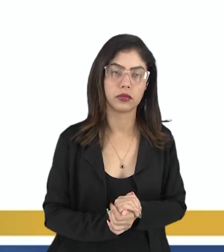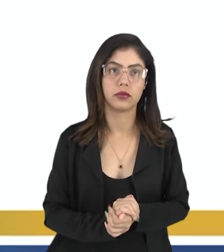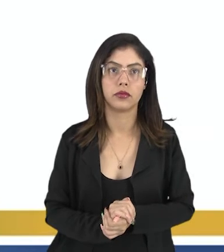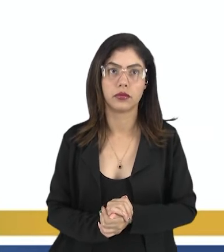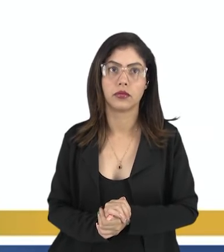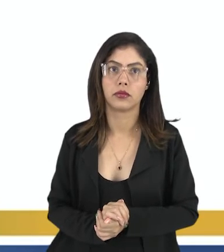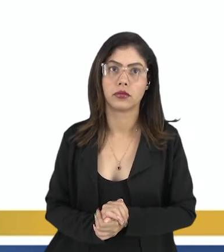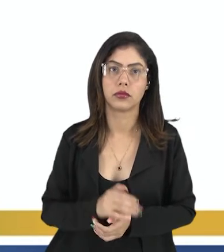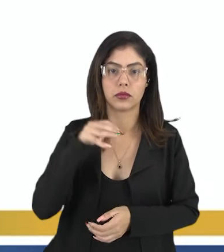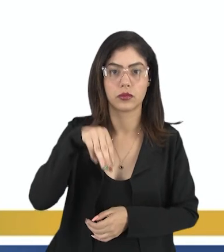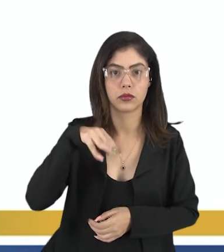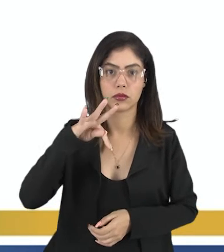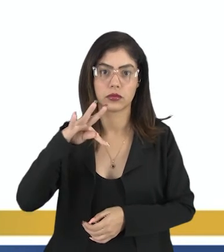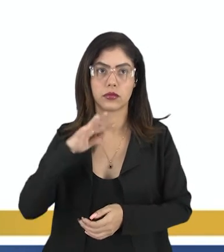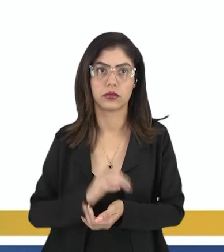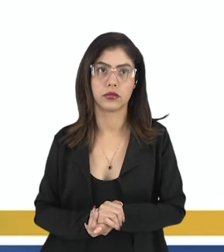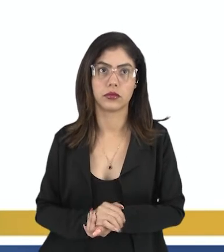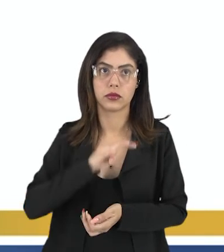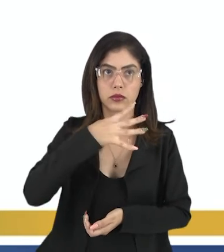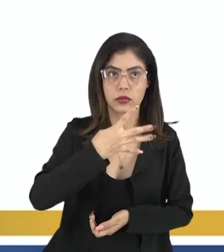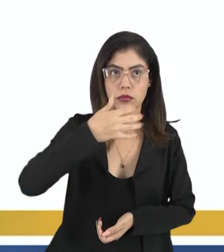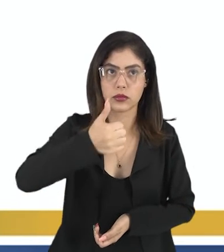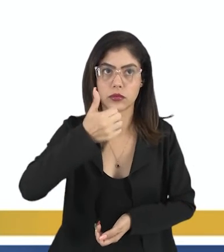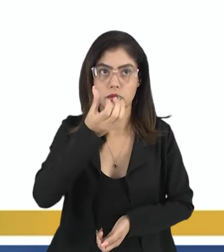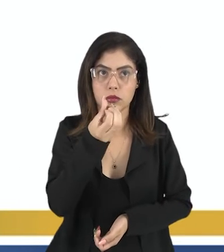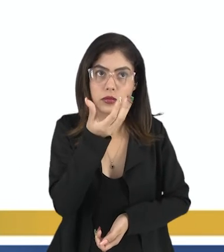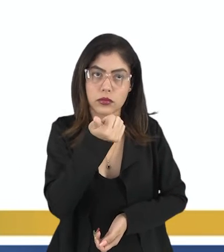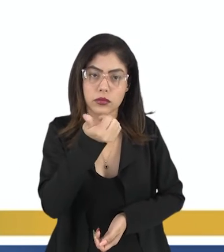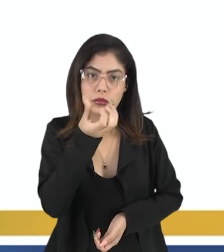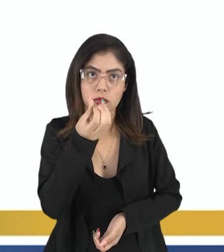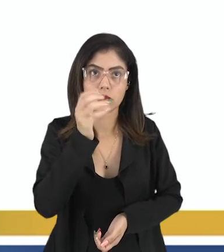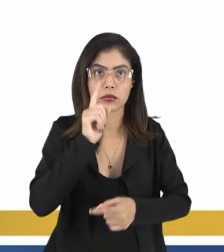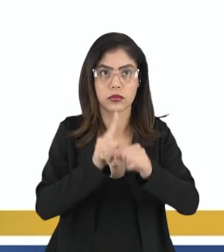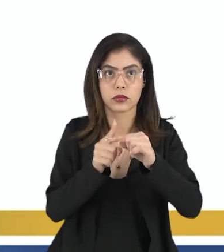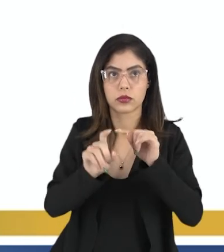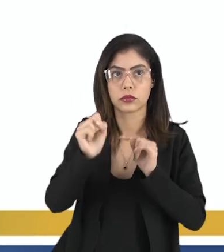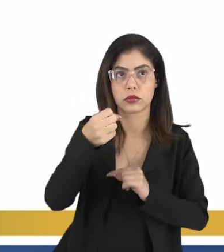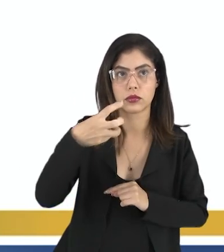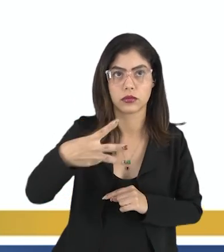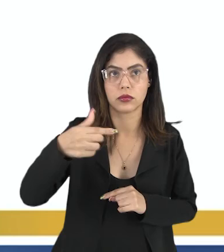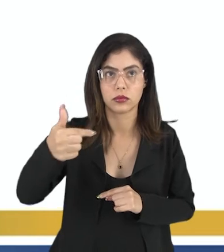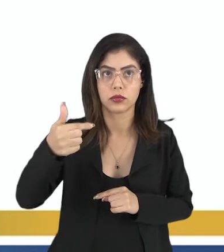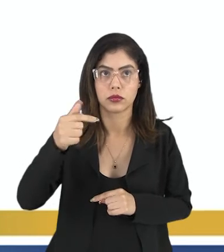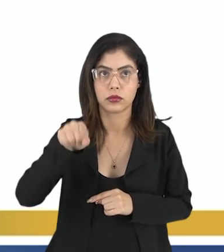caso, nós teremos aí R$ 41.616 mais R$